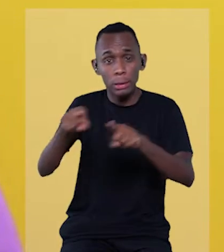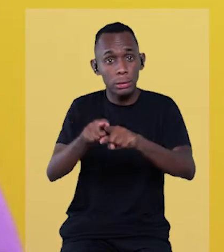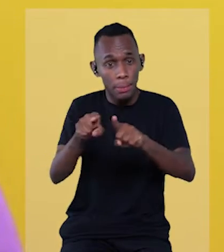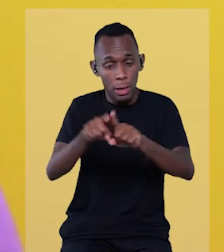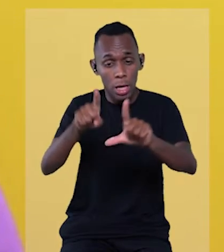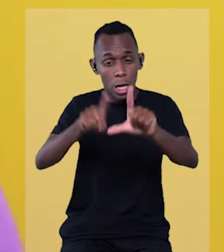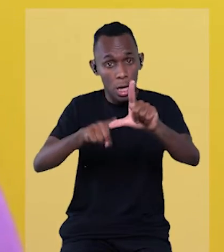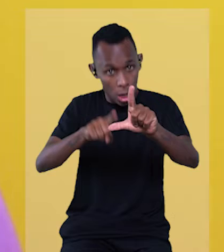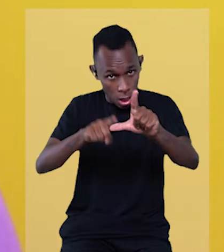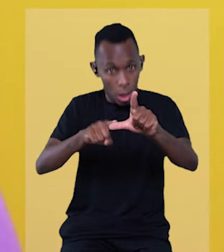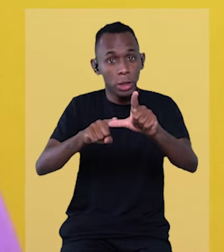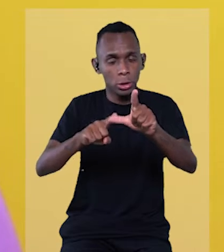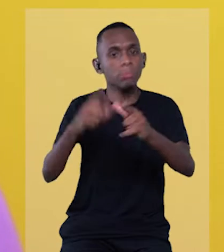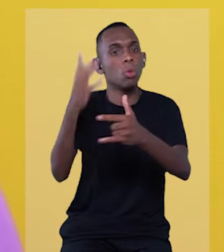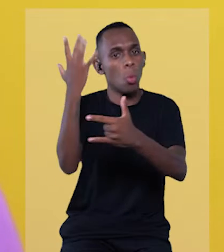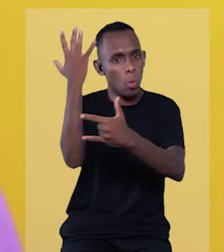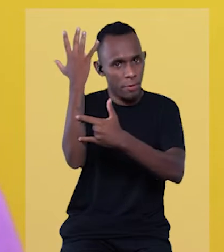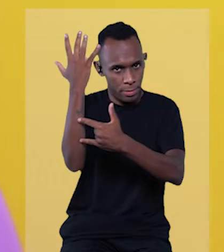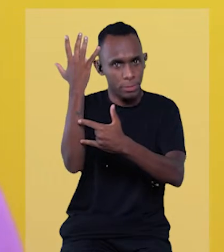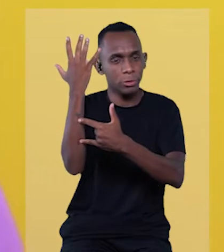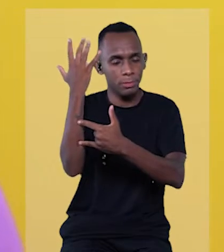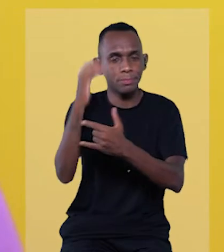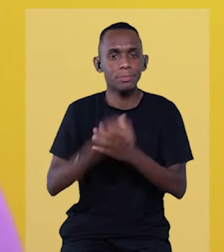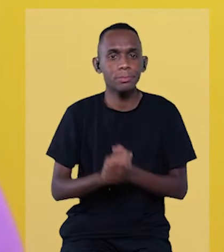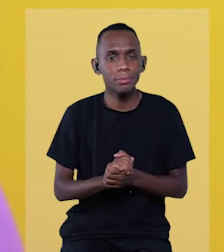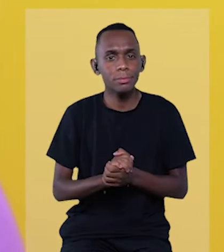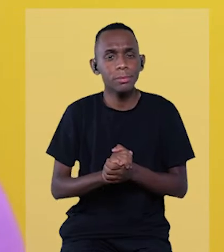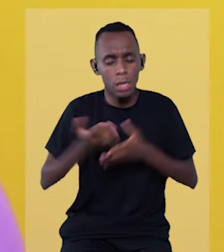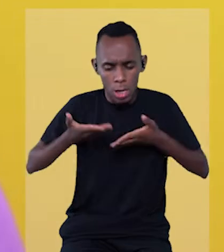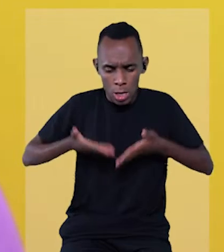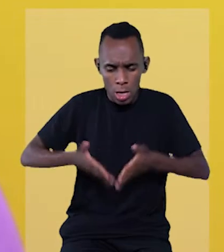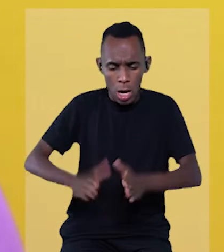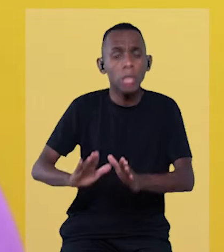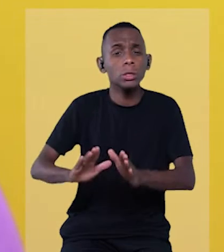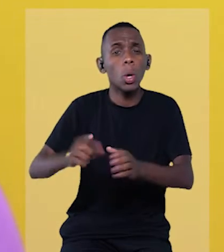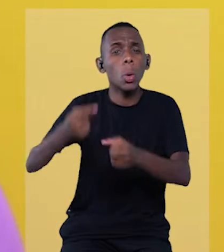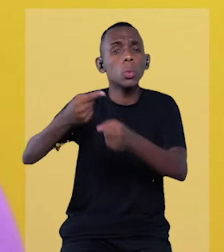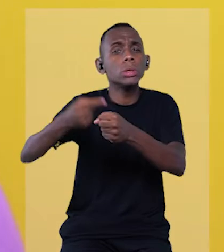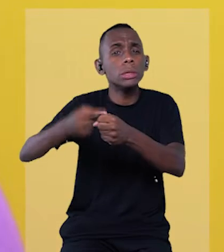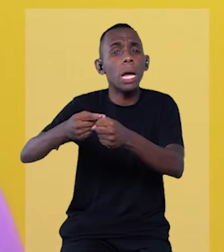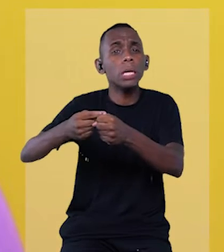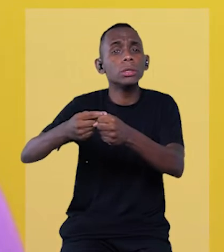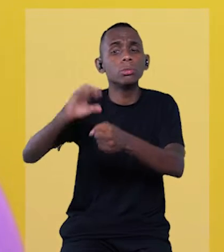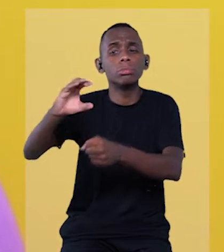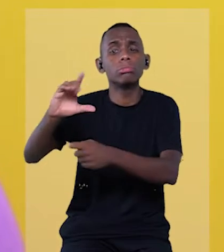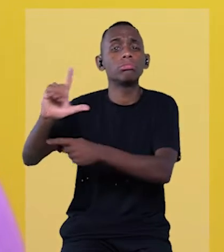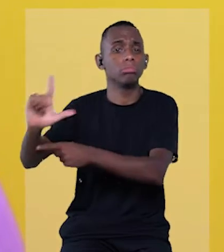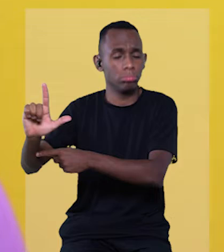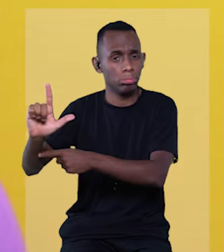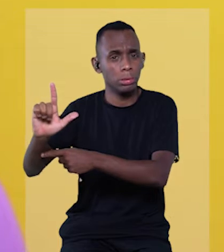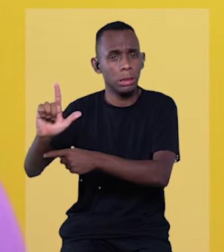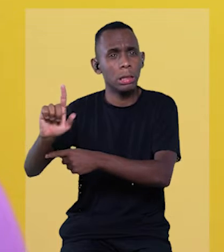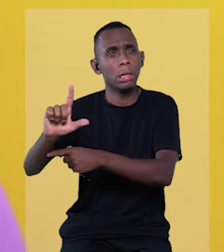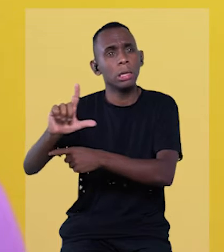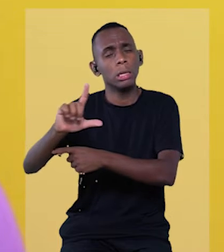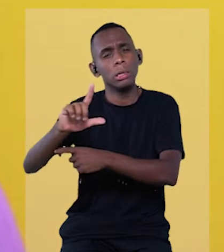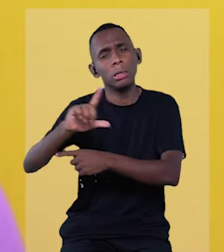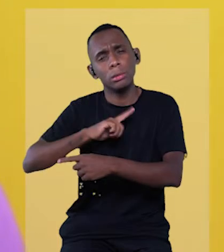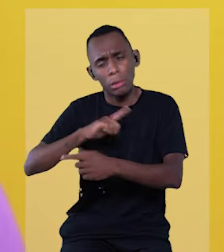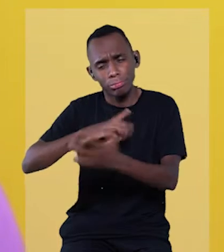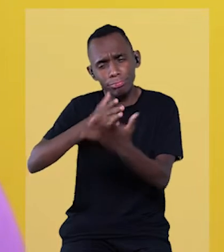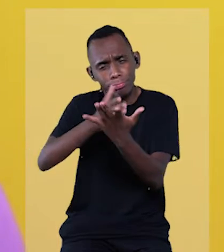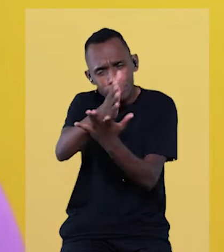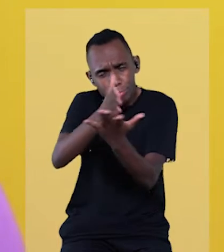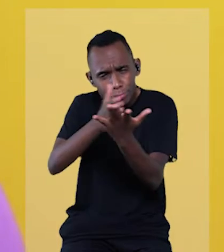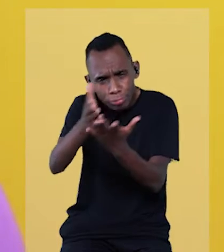pela Universidade Federal de Minas Gerais, a UFMG. Nasceu na cidade mineira de Conselheiro, Lafayette. Tem trânsito em